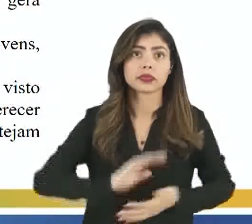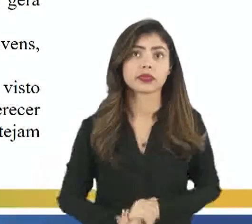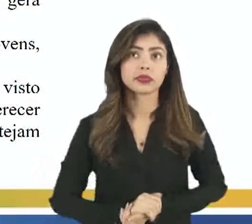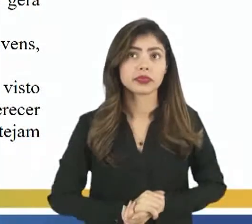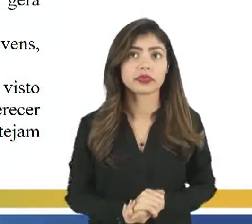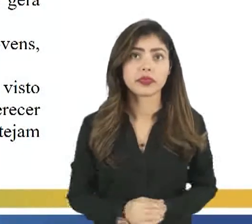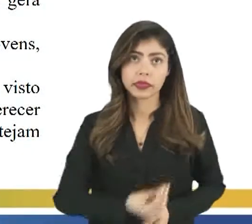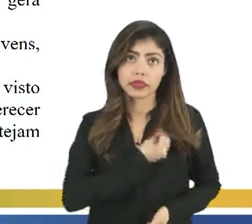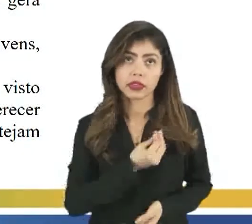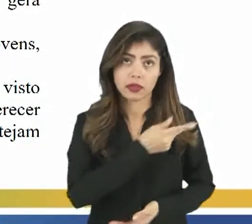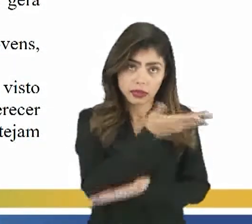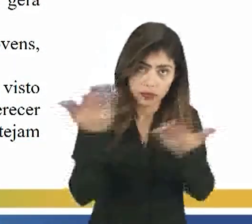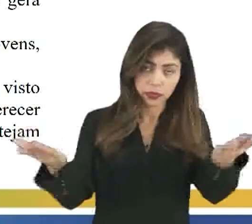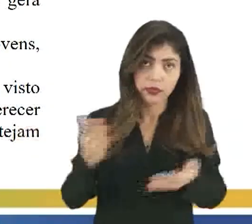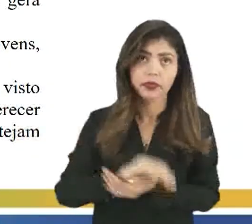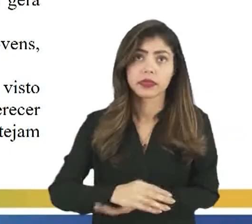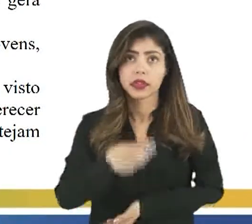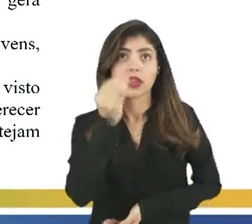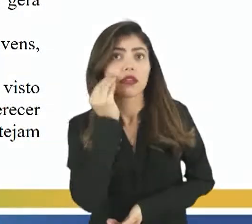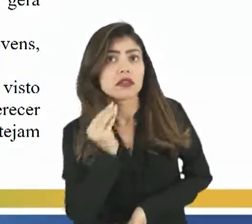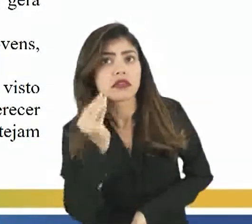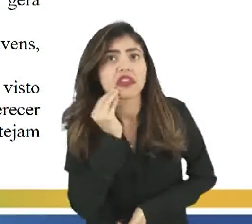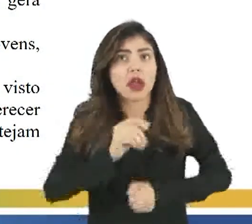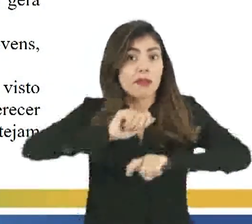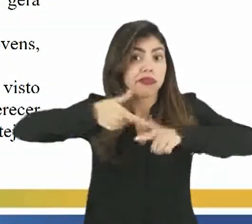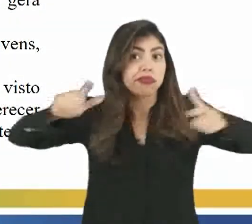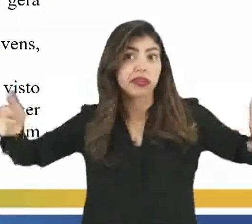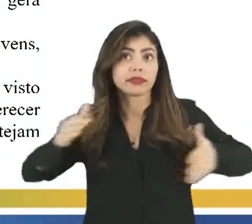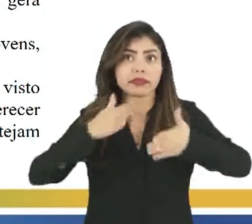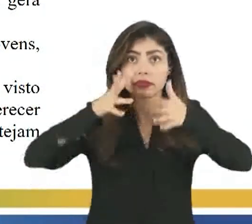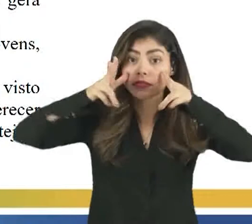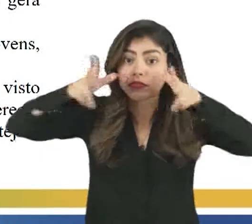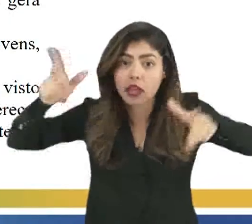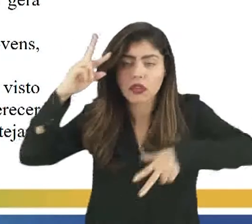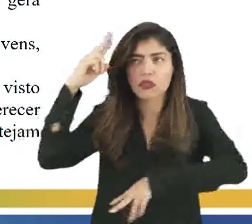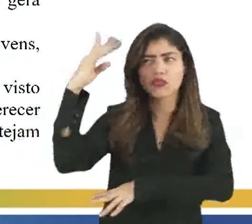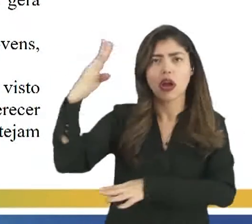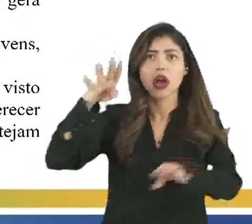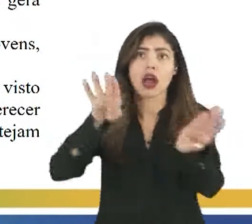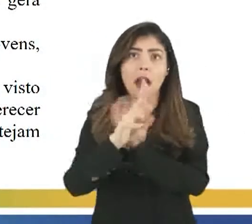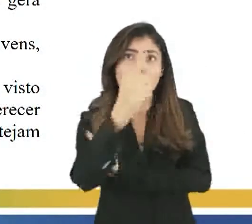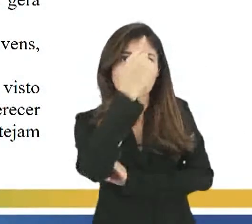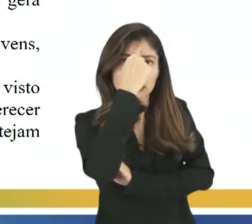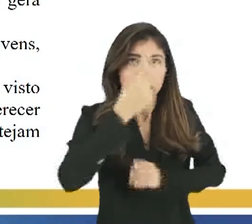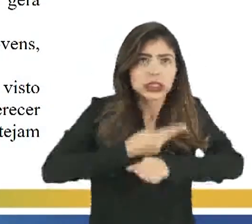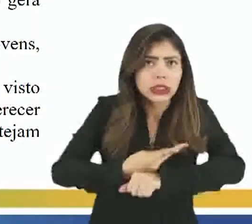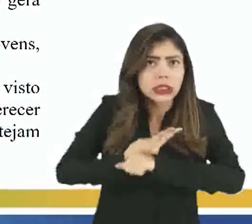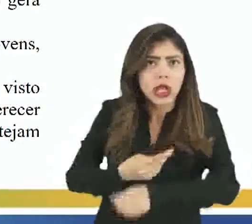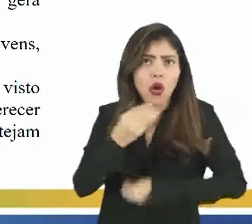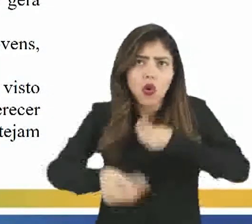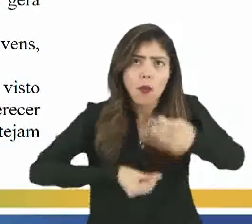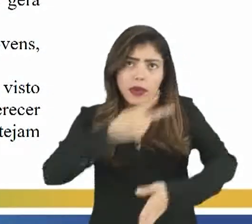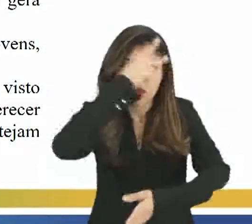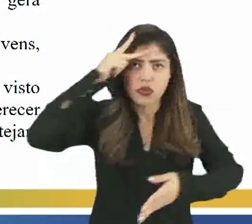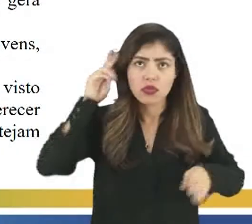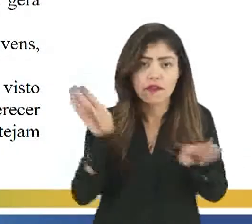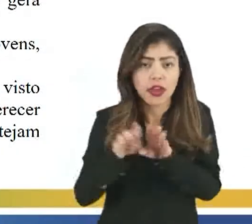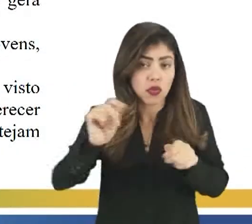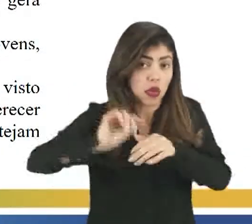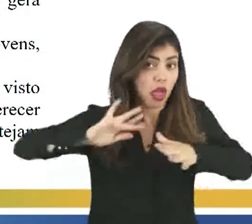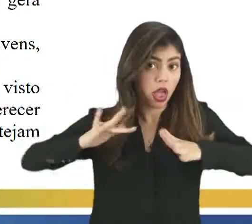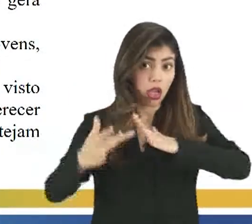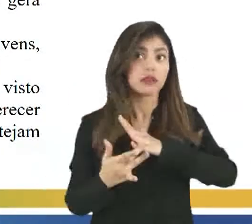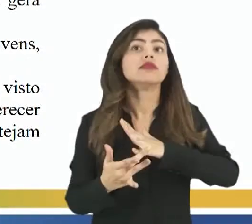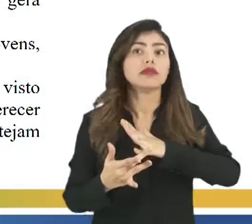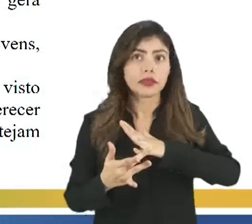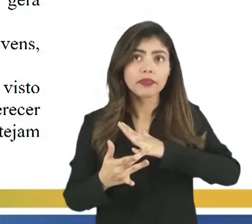ou negativamente a vida das pessoas. Tente ampliar seus horizontes de reflexão, pensando e pesquisando sobre como as pessoas fazem uso